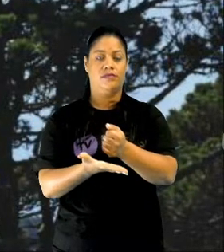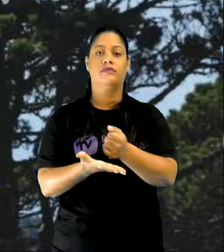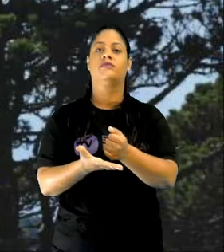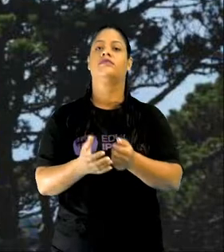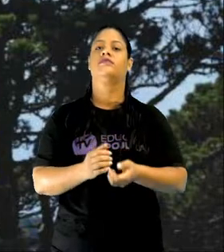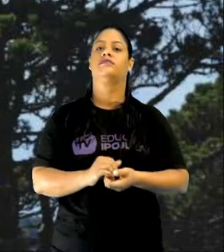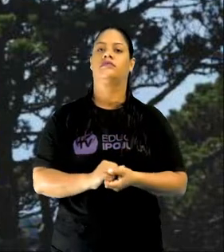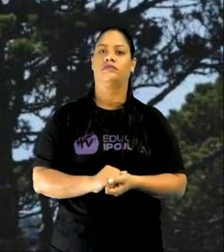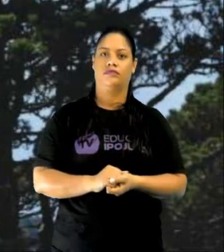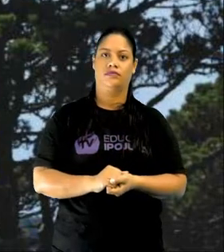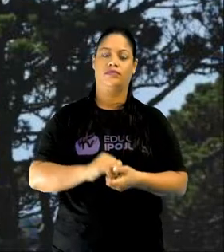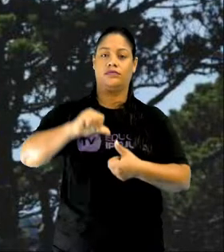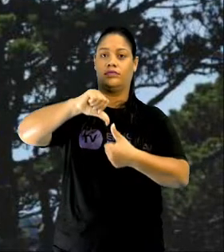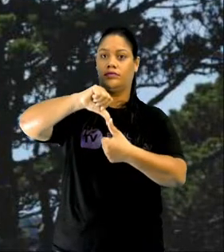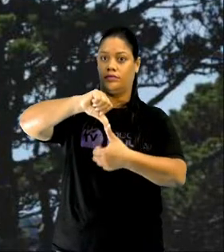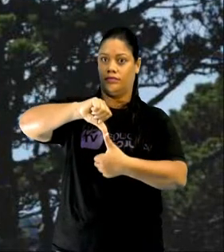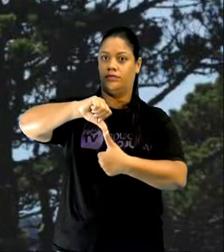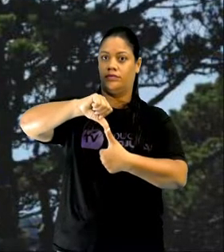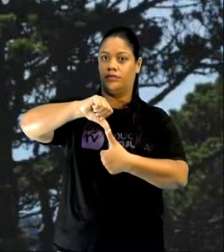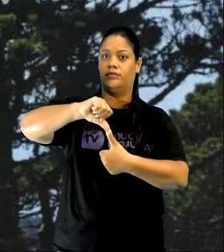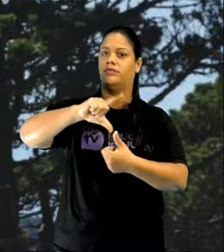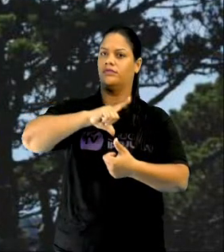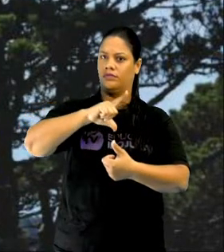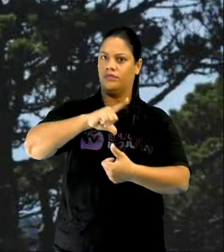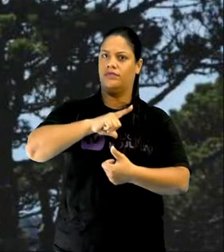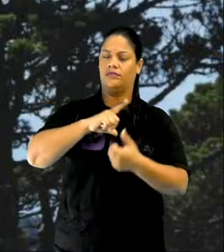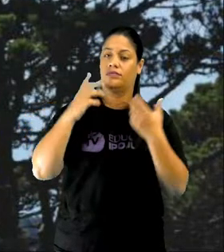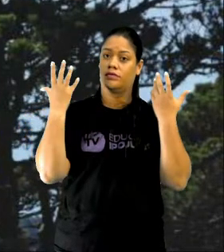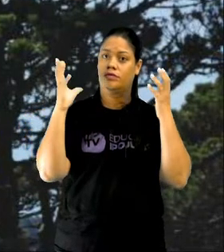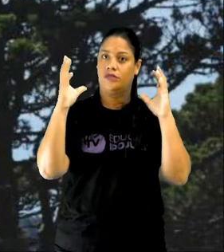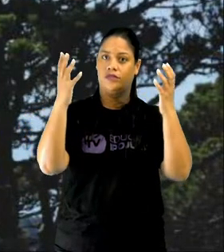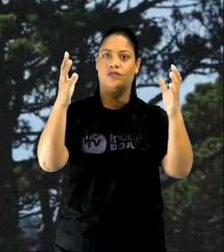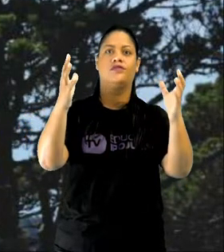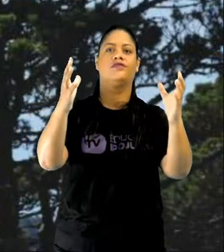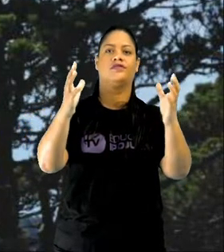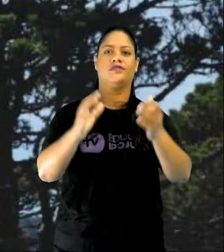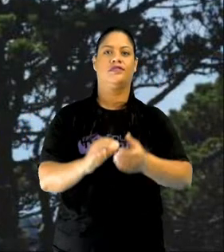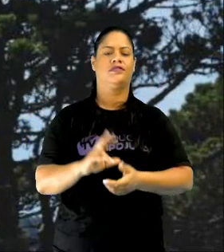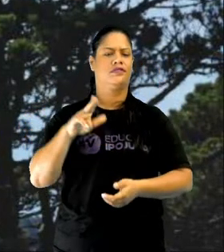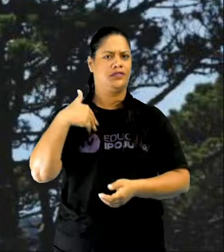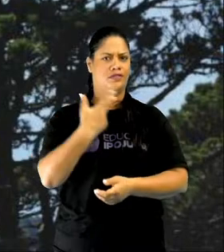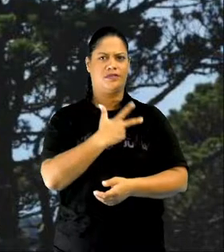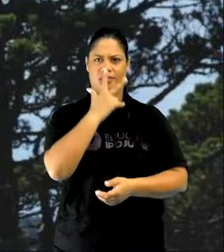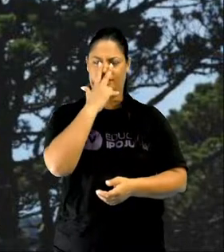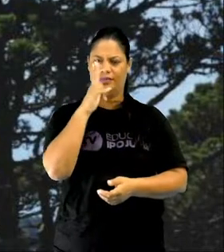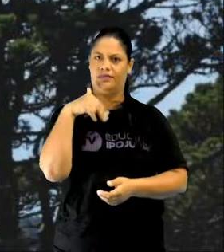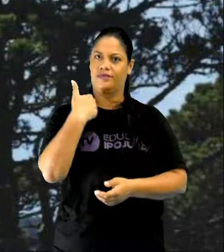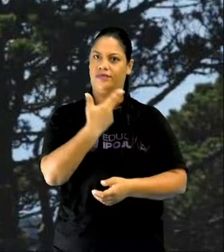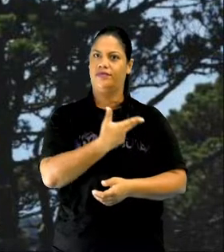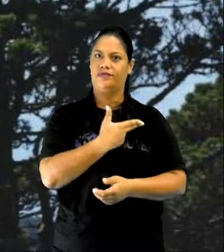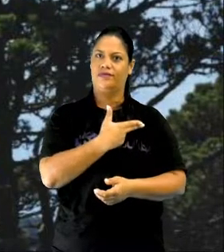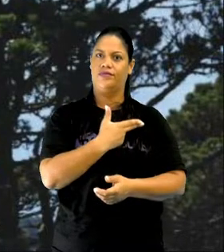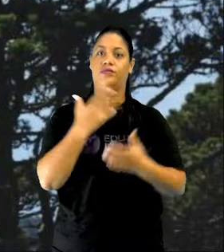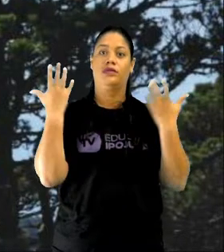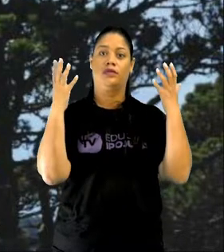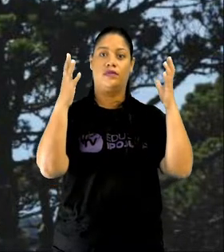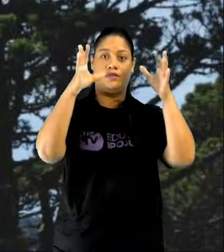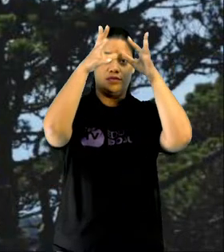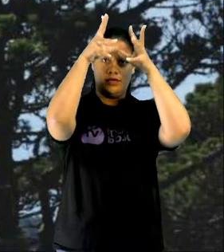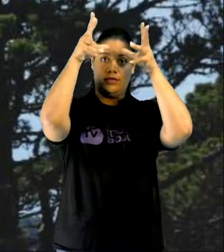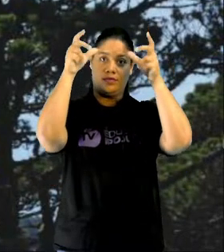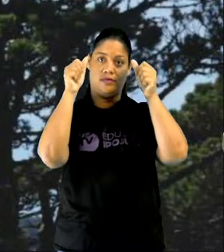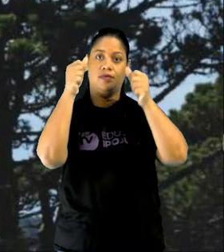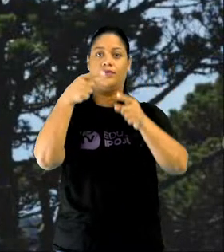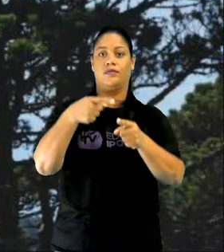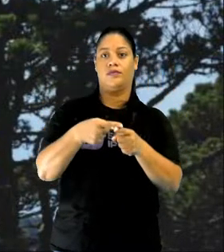a gente tem as florestas tropicais, que são parecidas com a nossa aqui, a nossa floresta amazônica, certo?